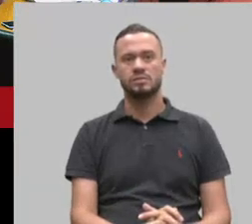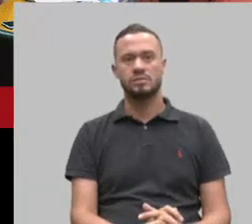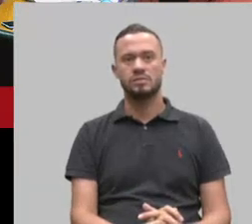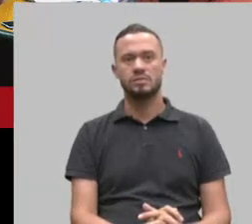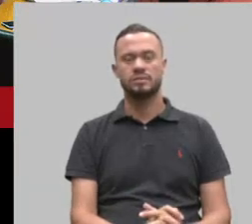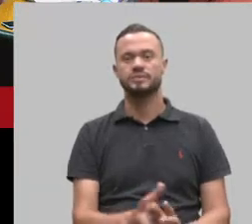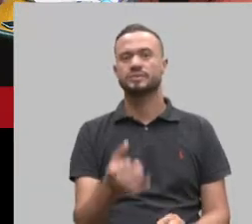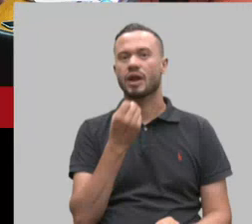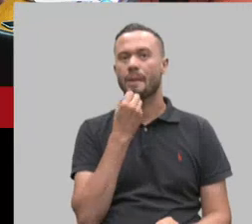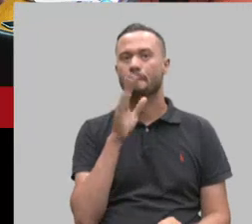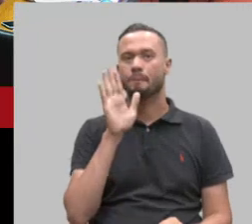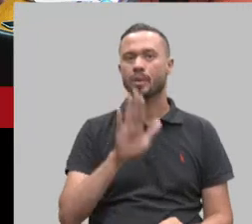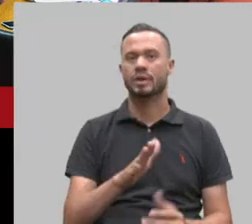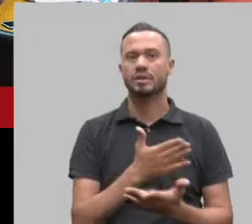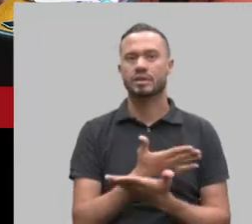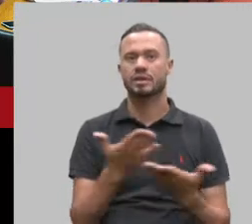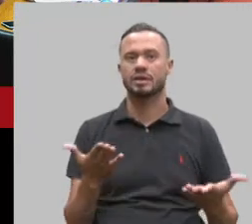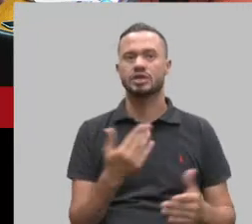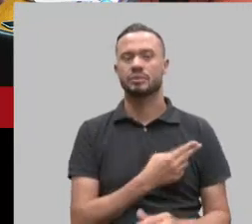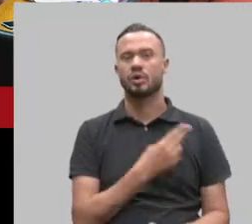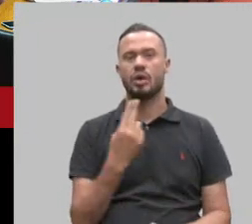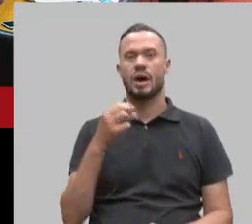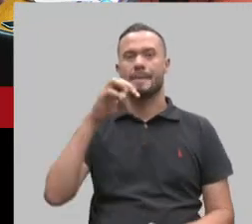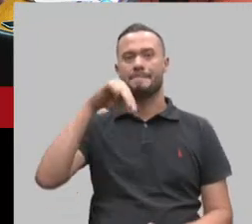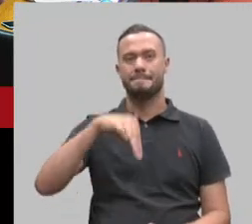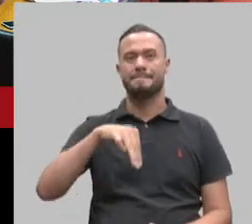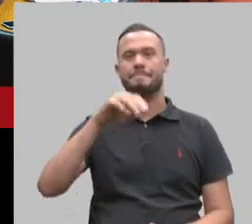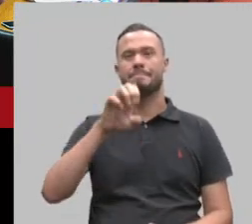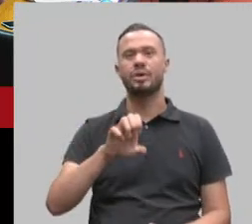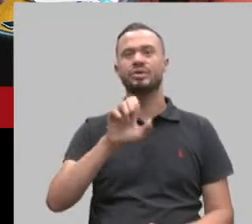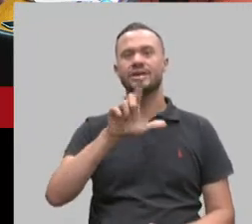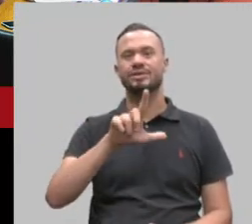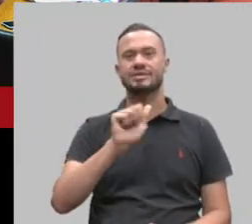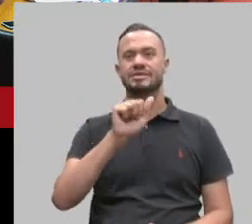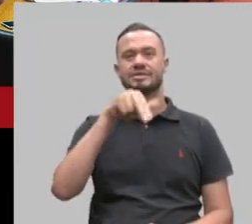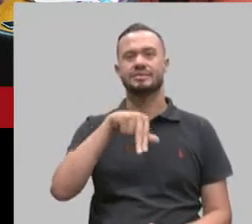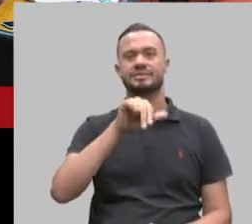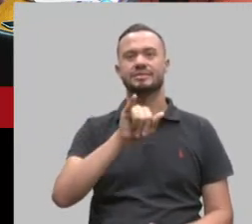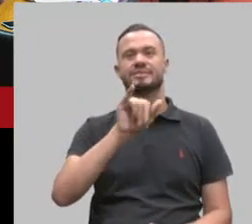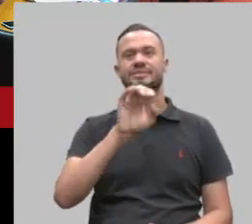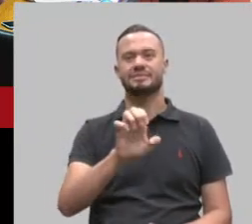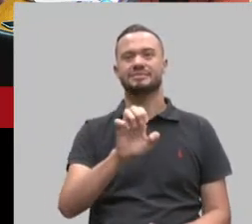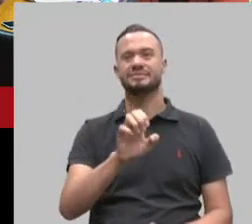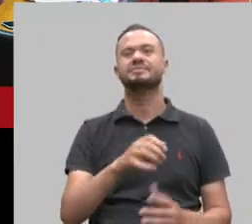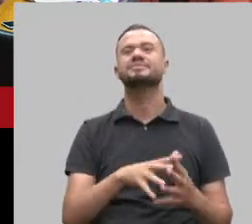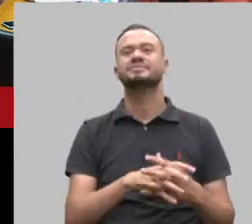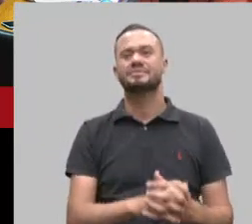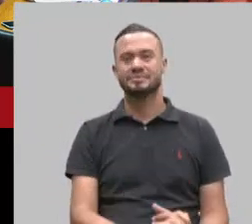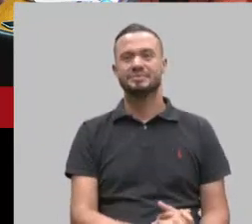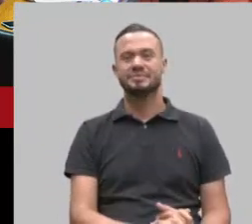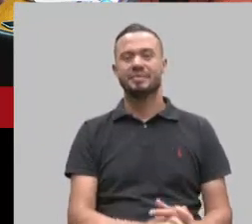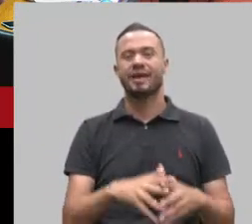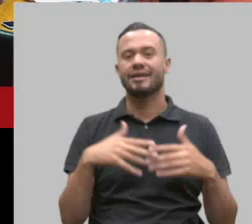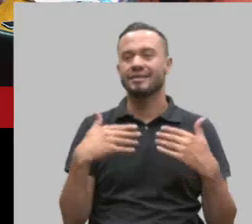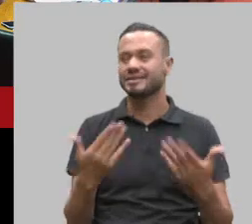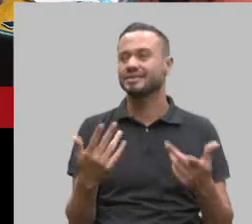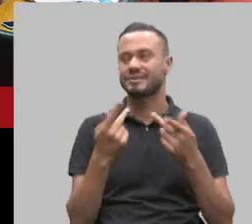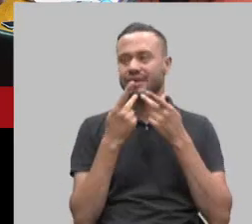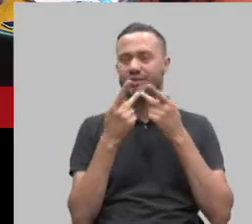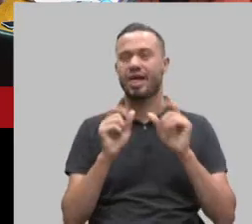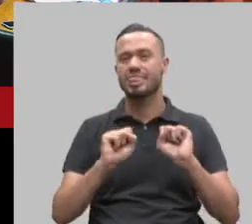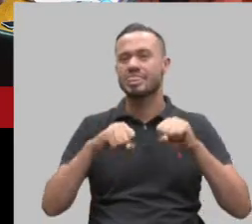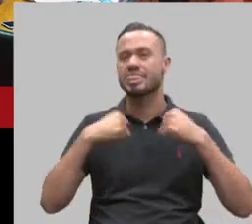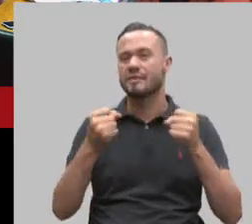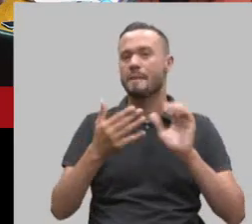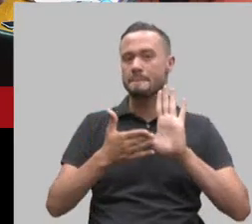Boa tarde a todos meu nome é Melanie Raísa de Souza Brandão e eu sou de Rio Piras caba bom eu vou começar defendendo essa